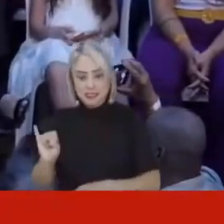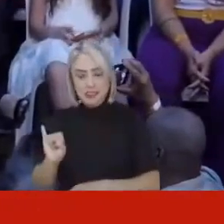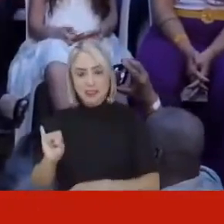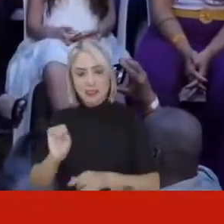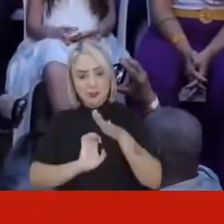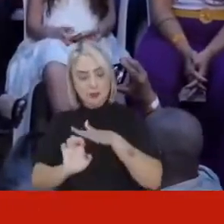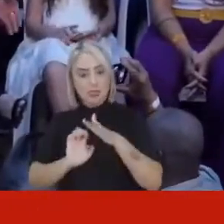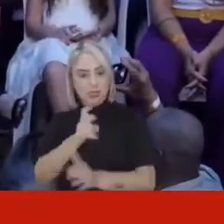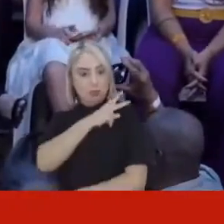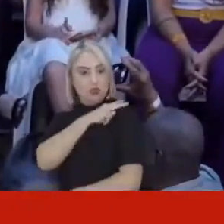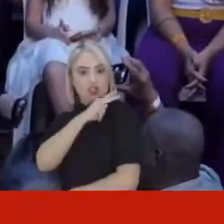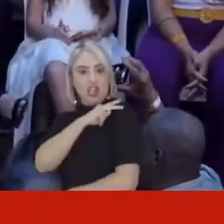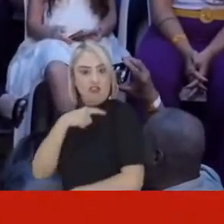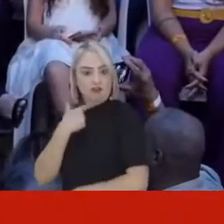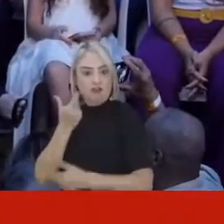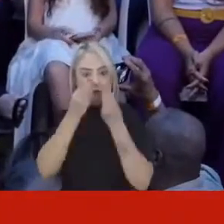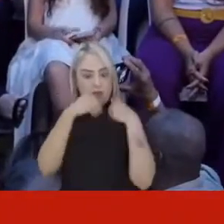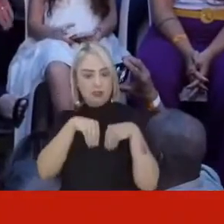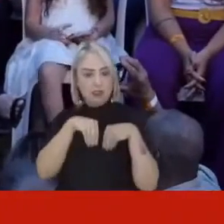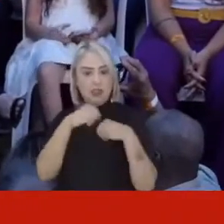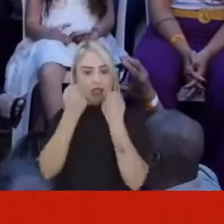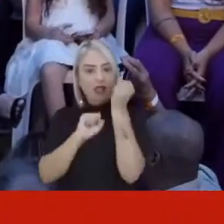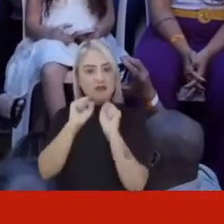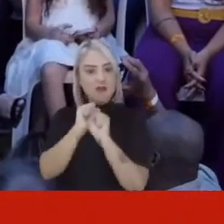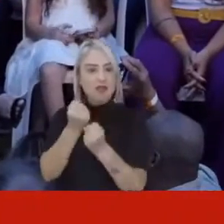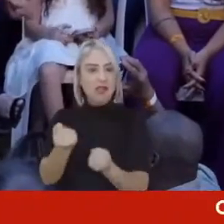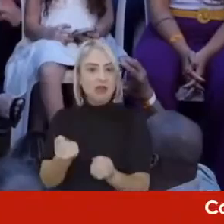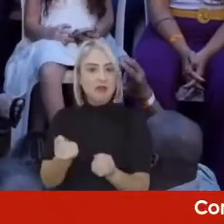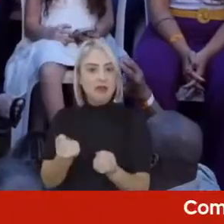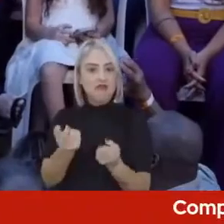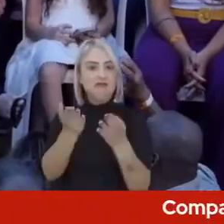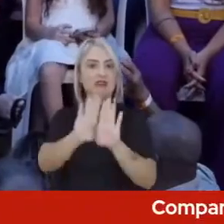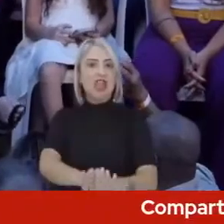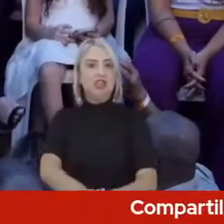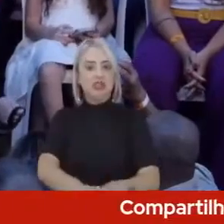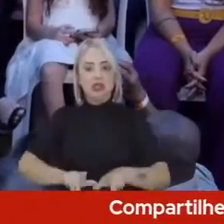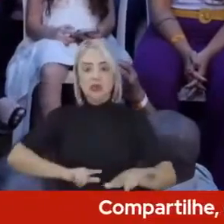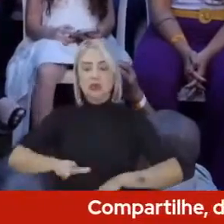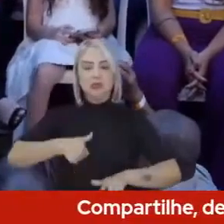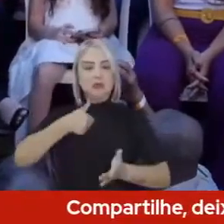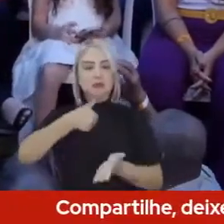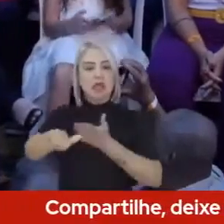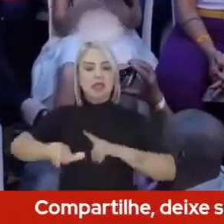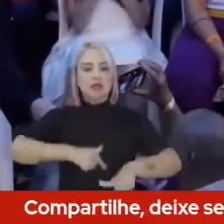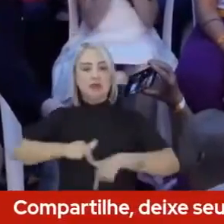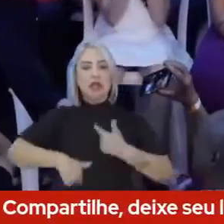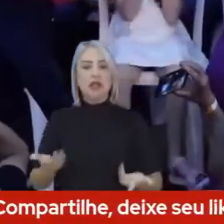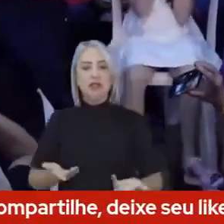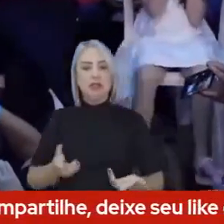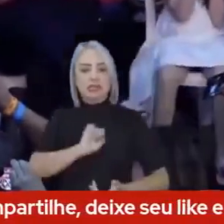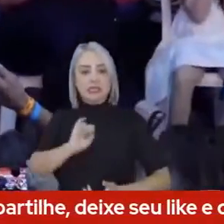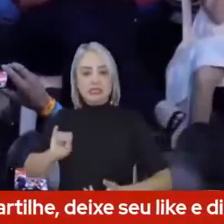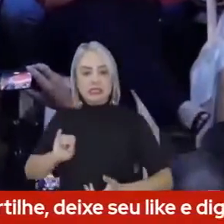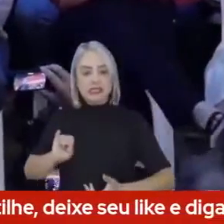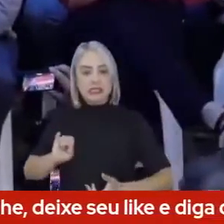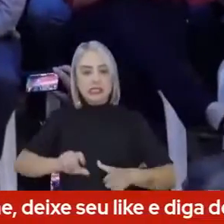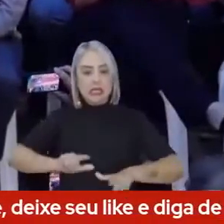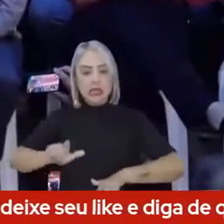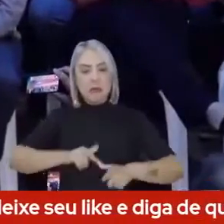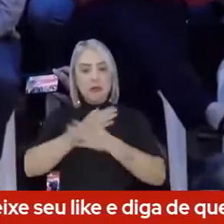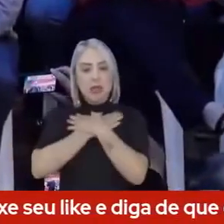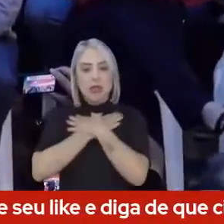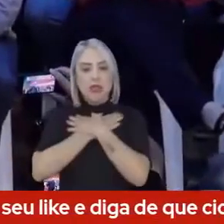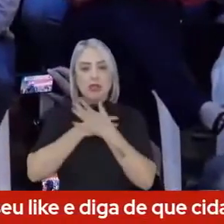tiverem prejuízo, a fábrica quebra. Se a fábrica quebra, os trabalhadores perdem emprego. Se os trabalhadores perdem emprego, o sindicato fica